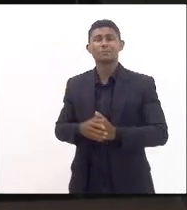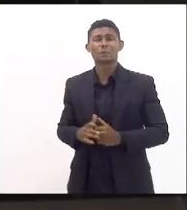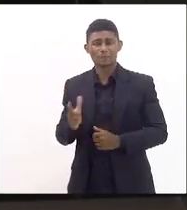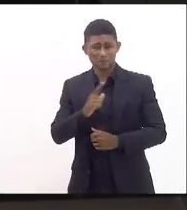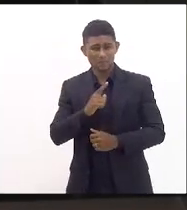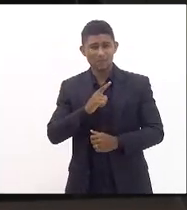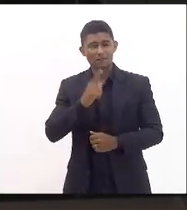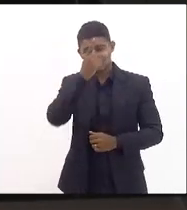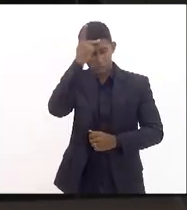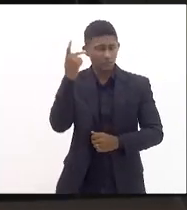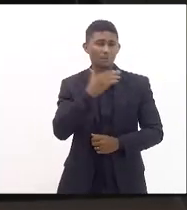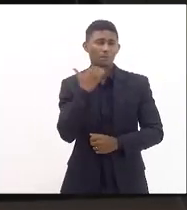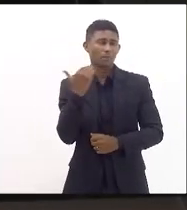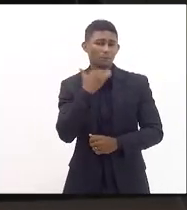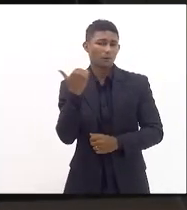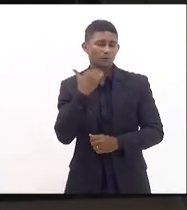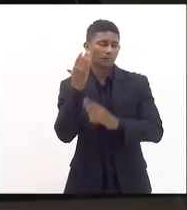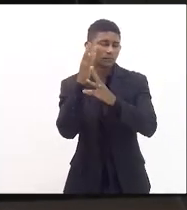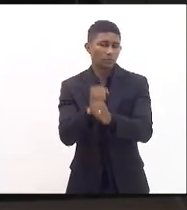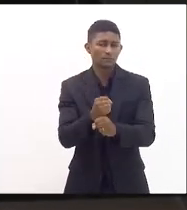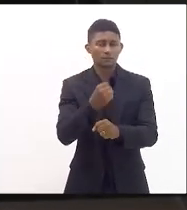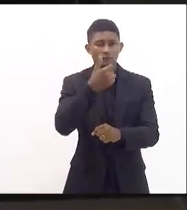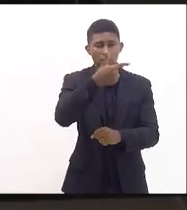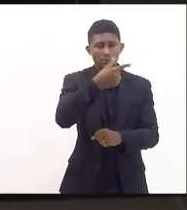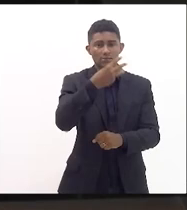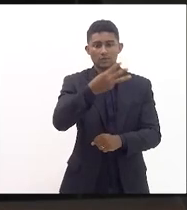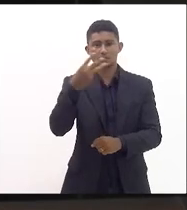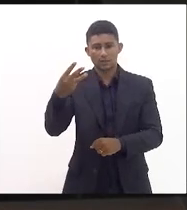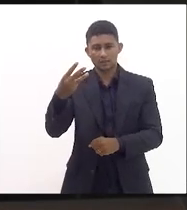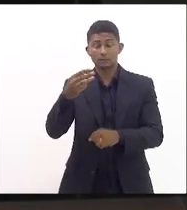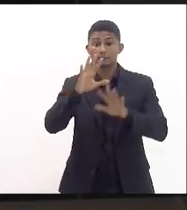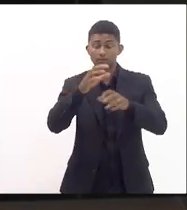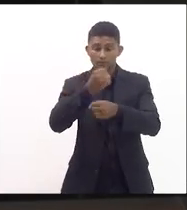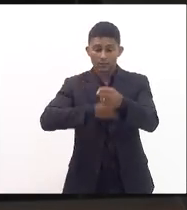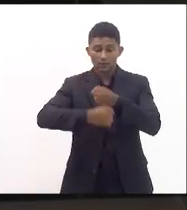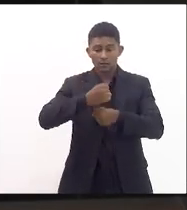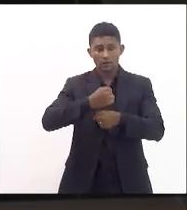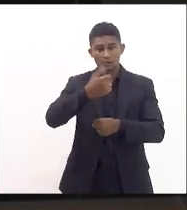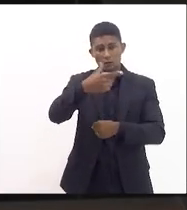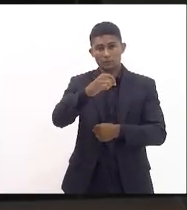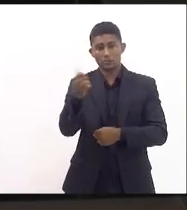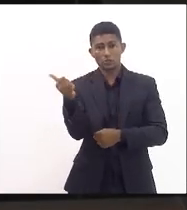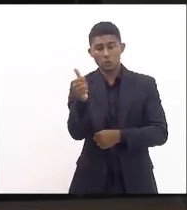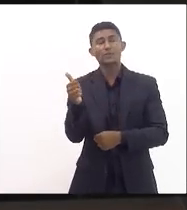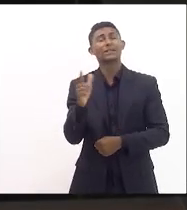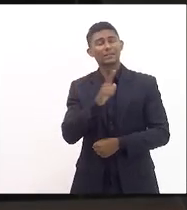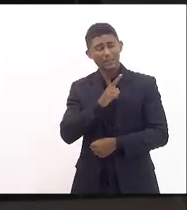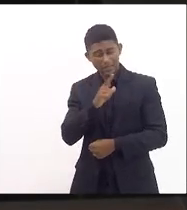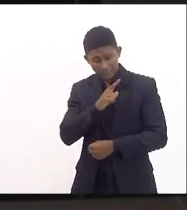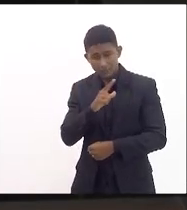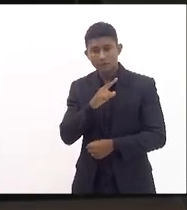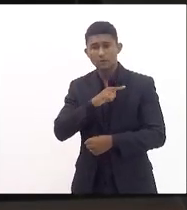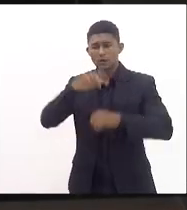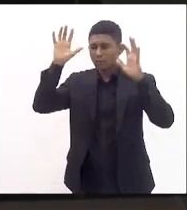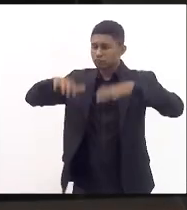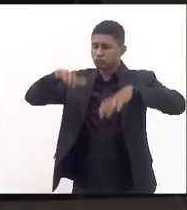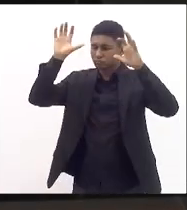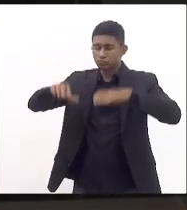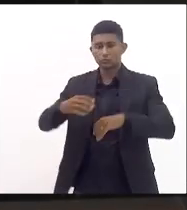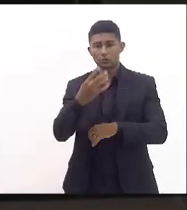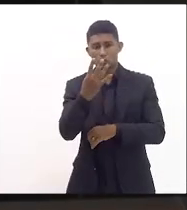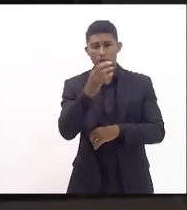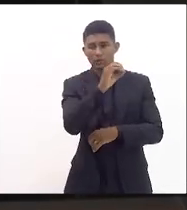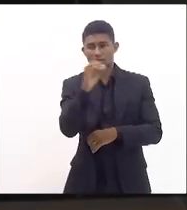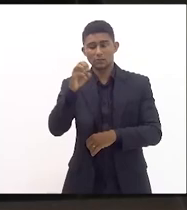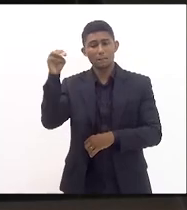233 pessoas mortas. Enquanto que, em 2011, nós tivemos 400 milímetros de chuva em